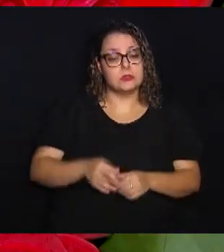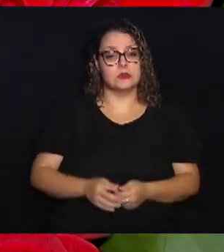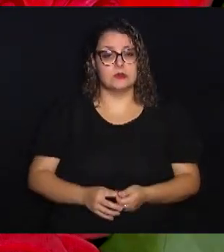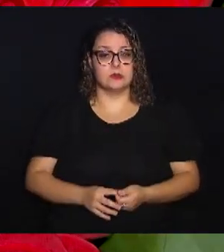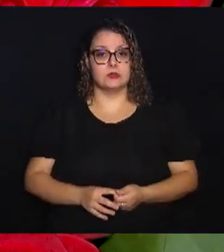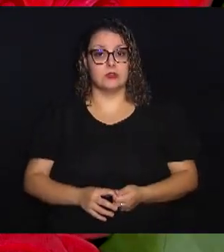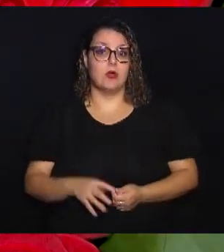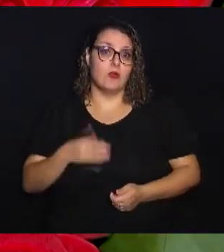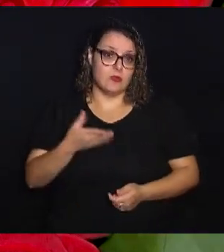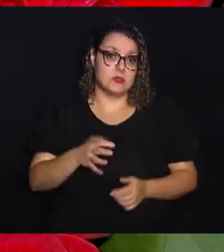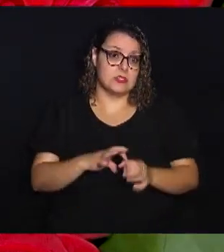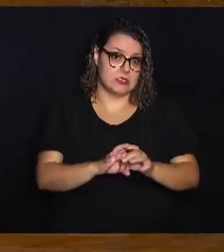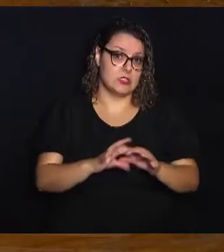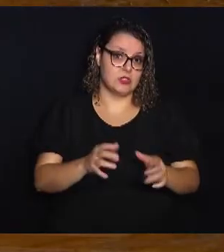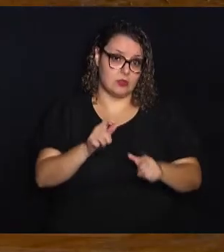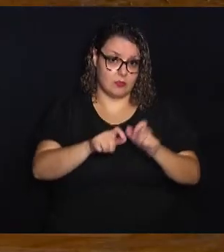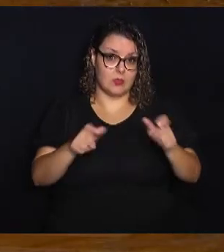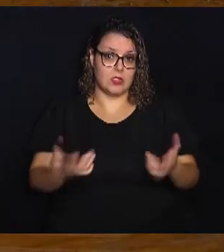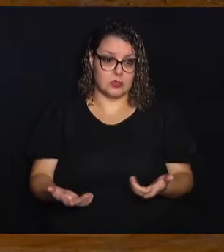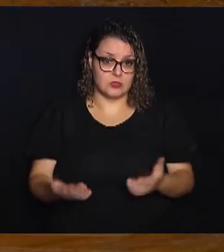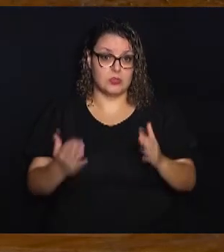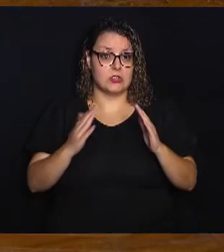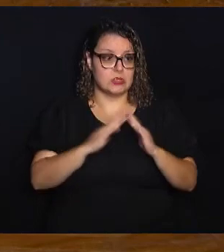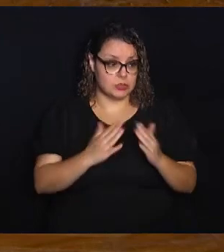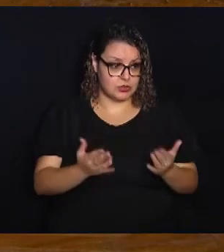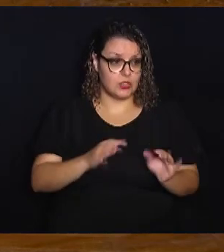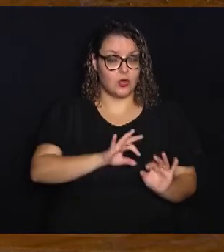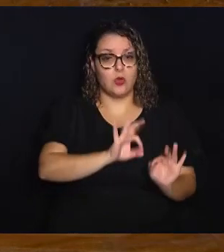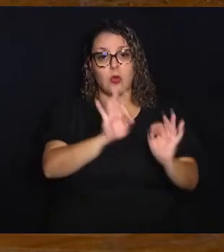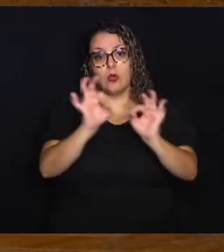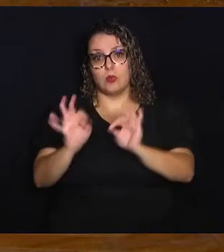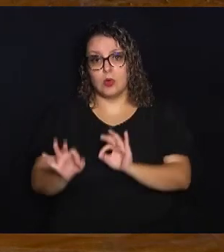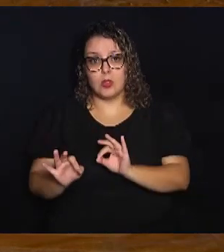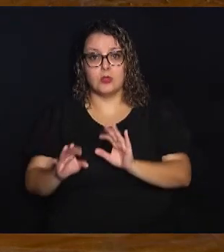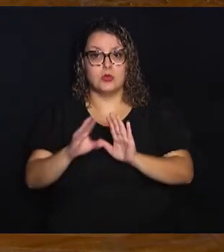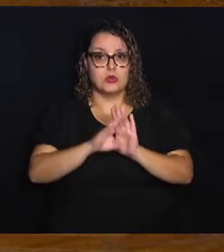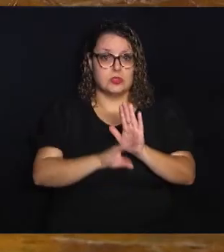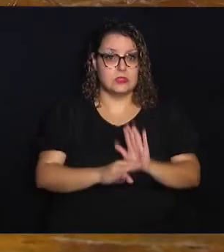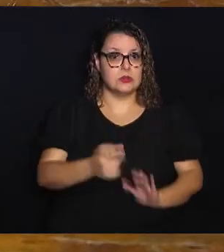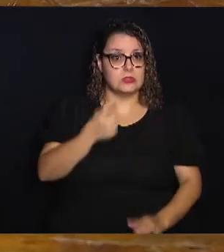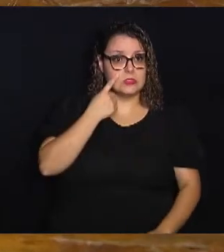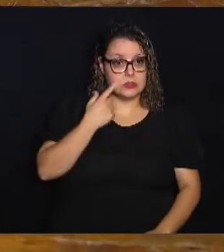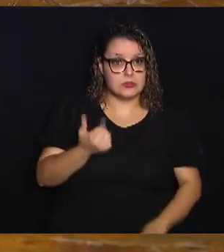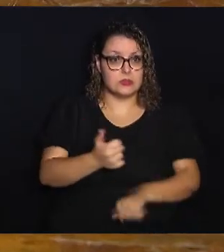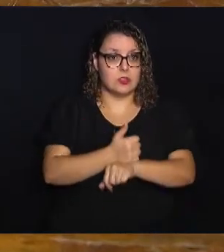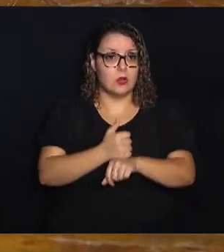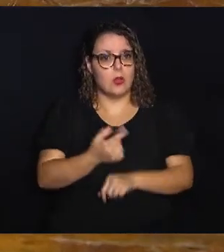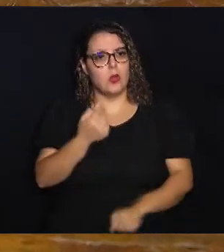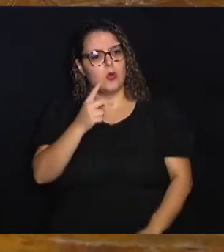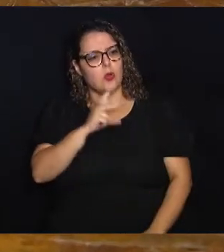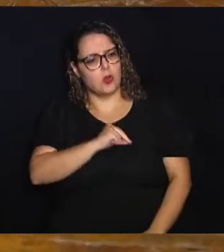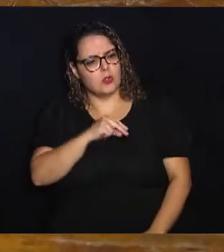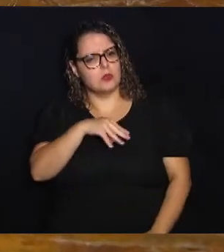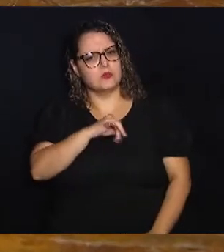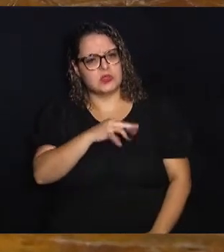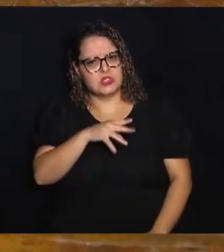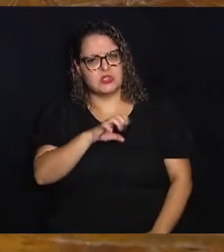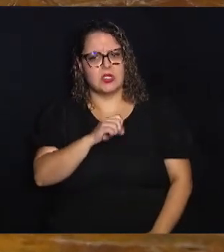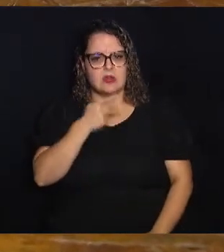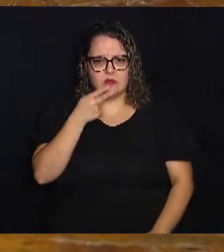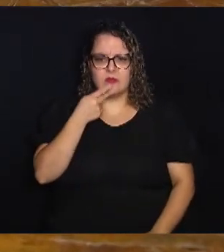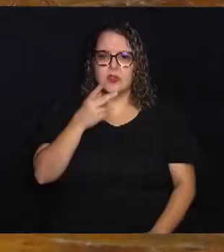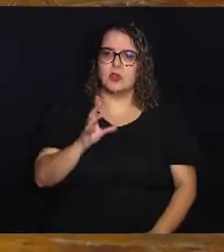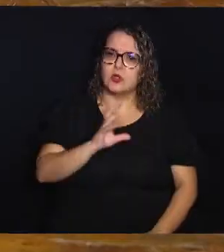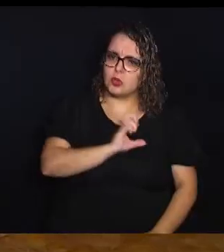dicas que você deixa para o pessoal que está em casa, acompanhando ao quadro, se liga na profissão e falando: puxa vida, olha a Michele